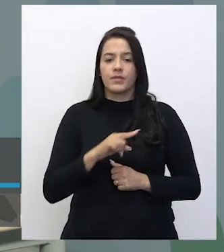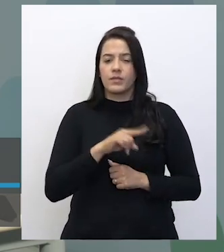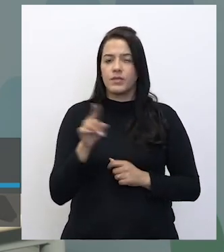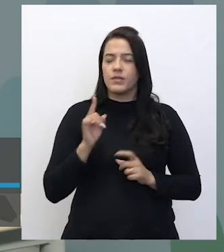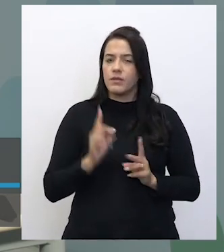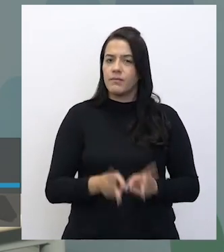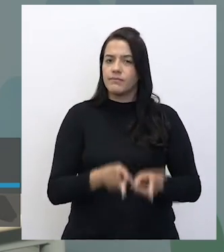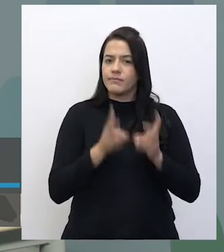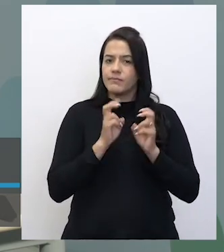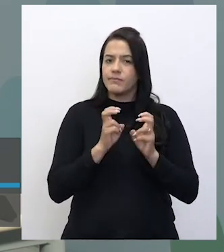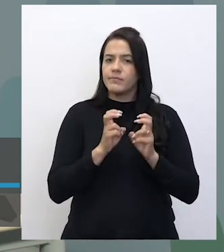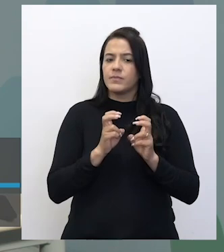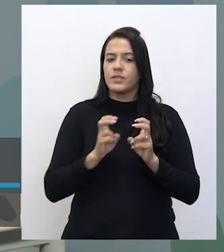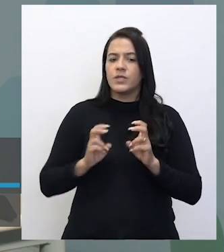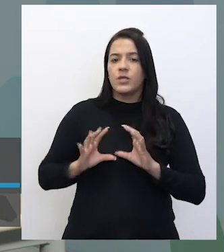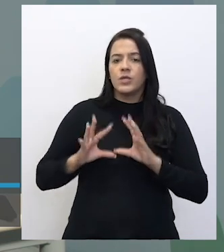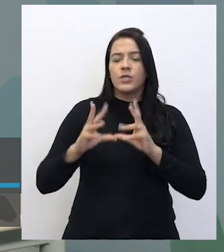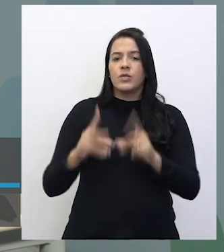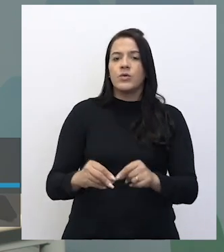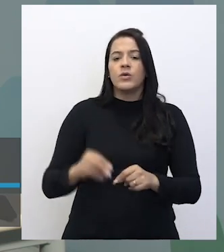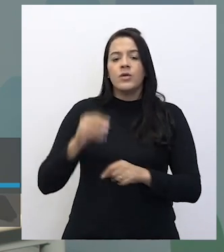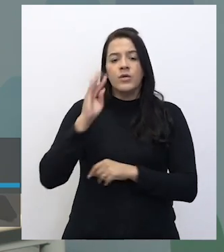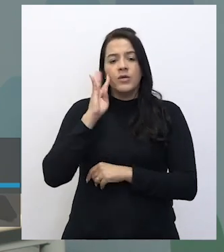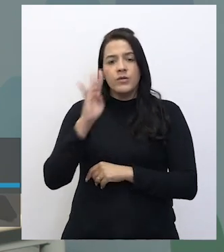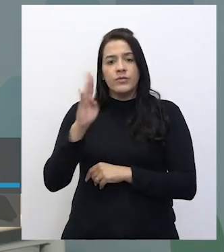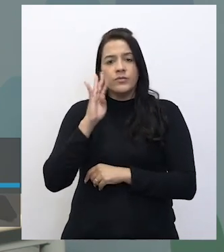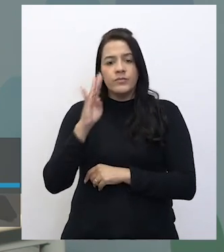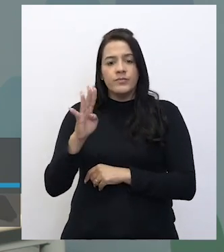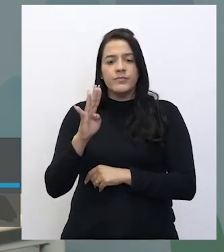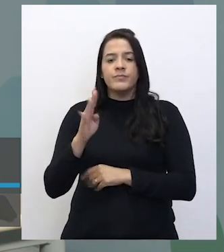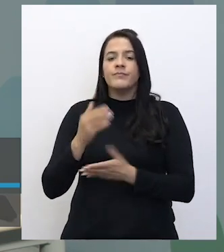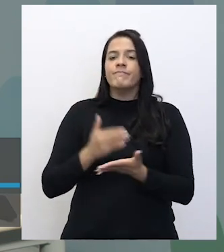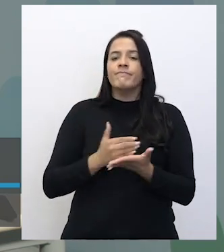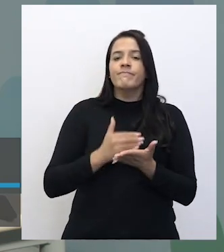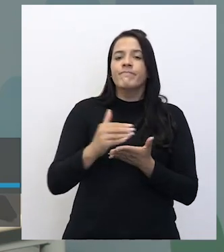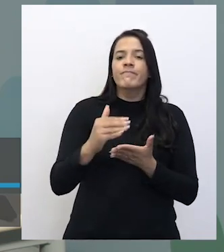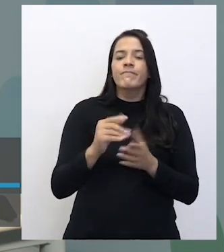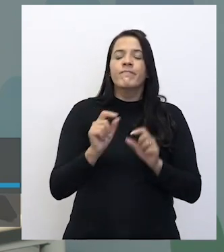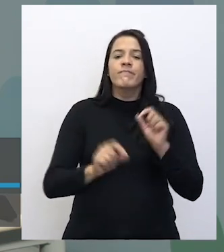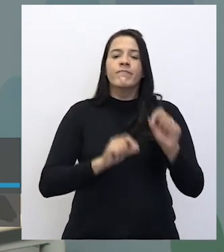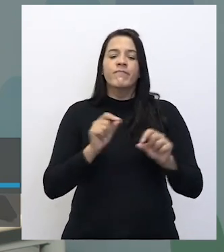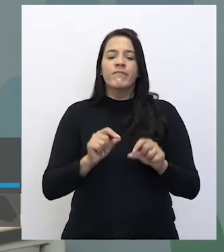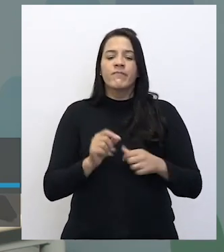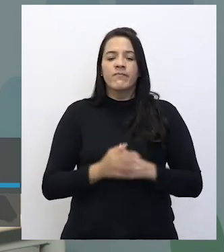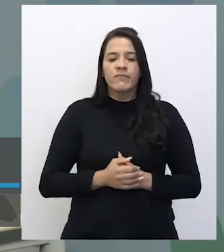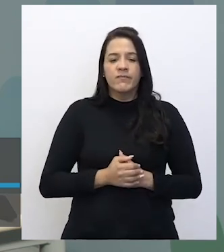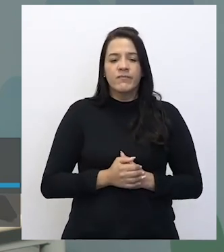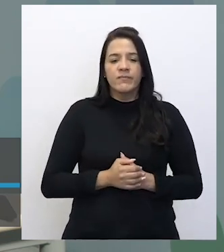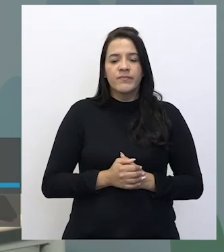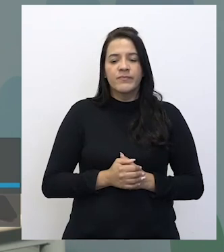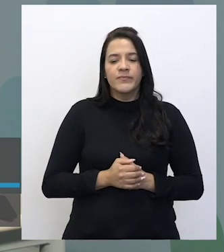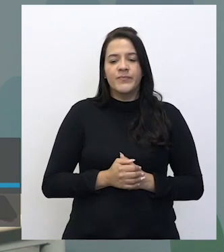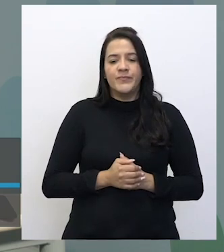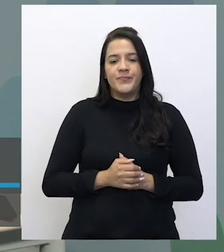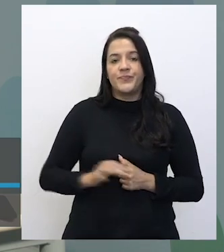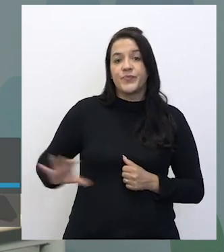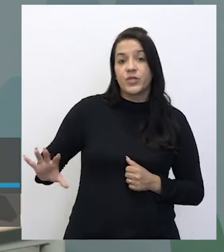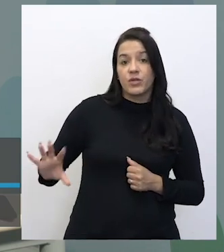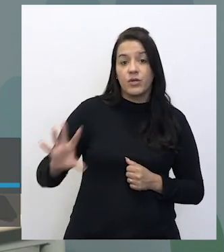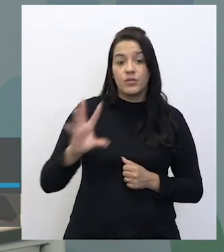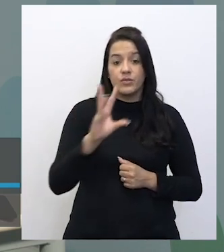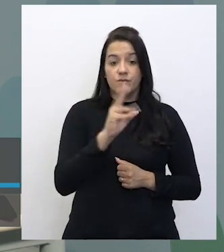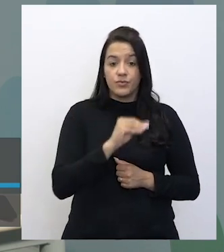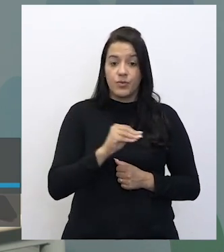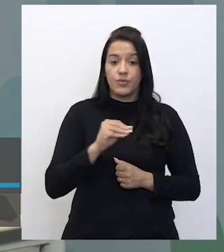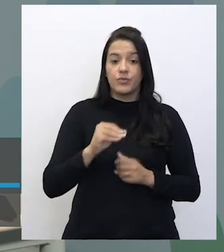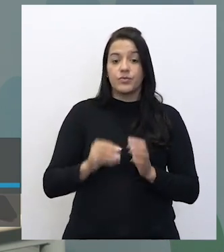reparado que todo filósofo que se preze começa a sua obra dizendo assim: todos antes